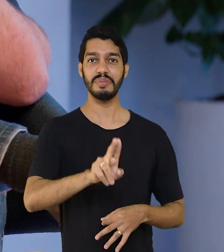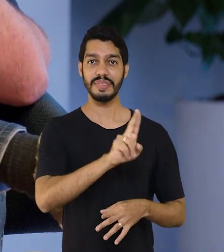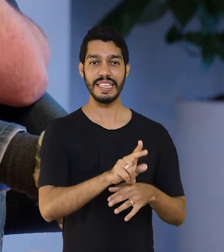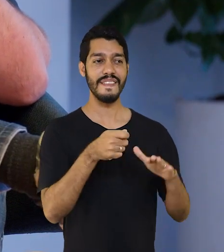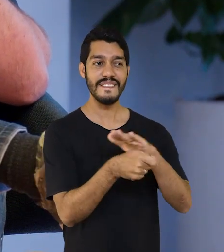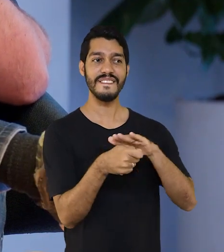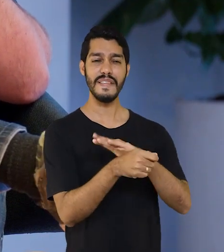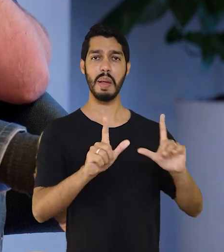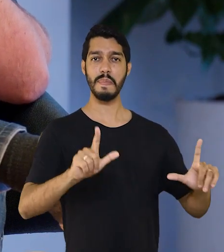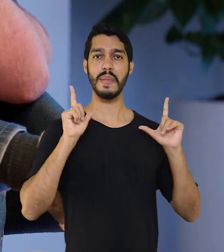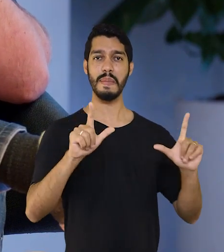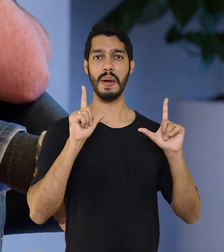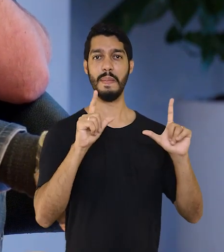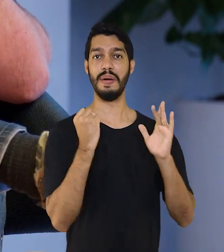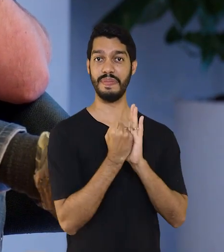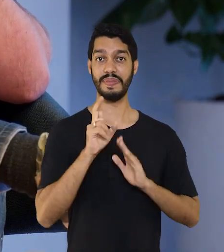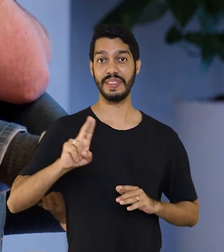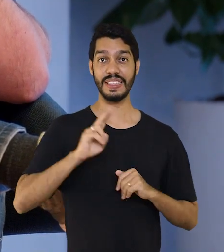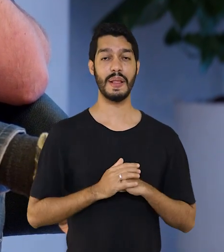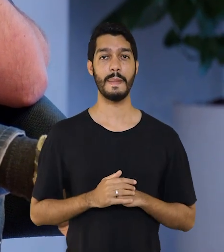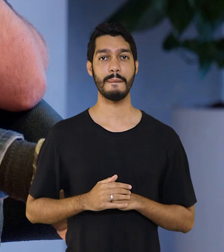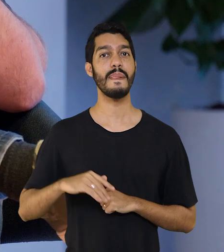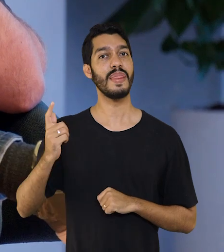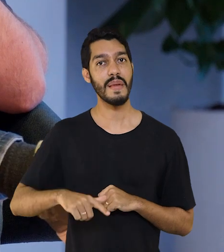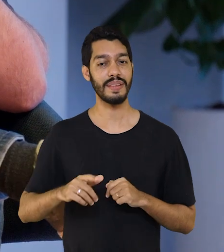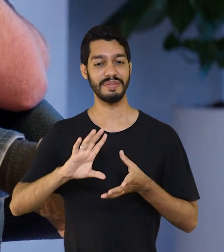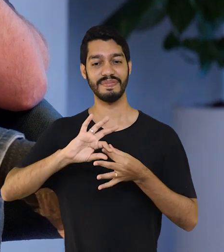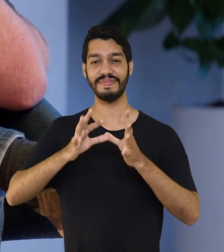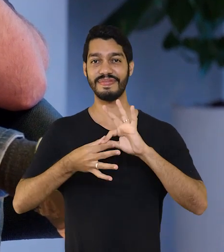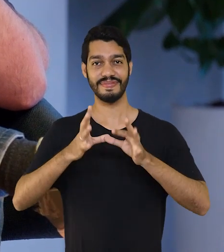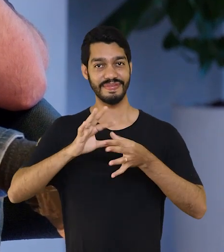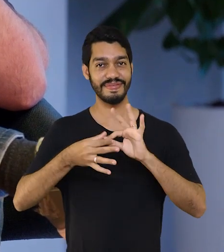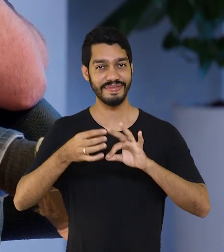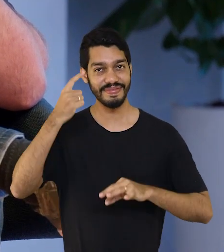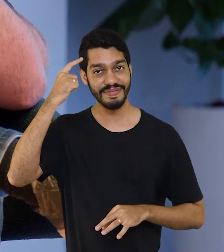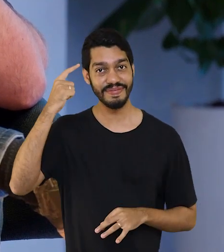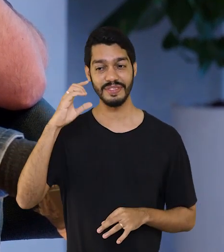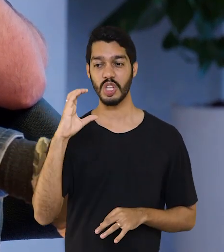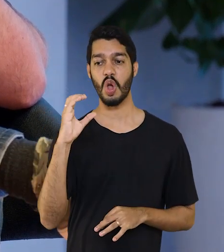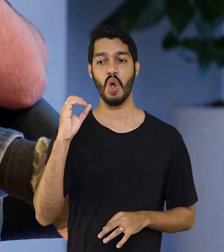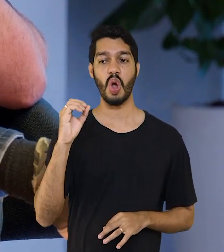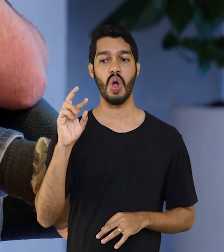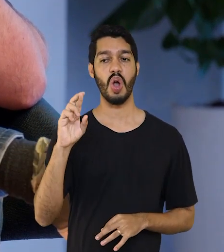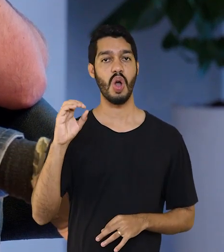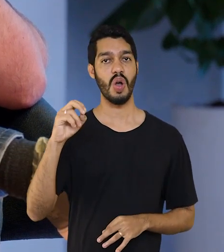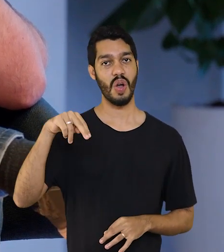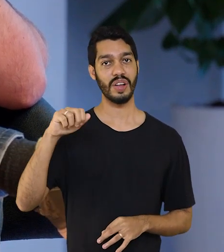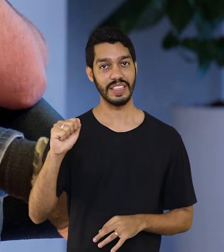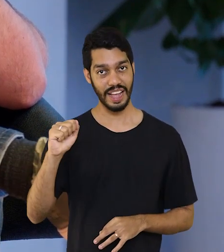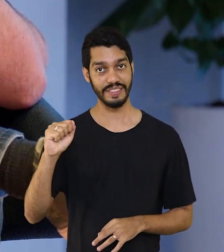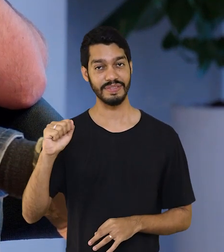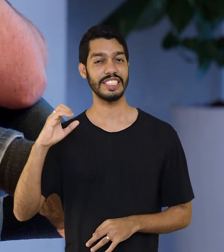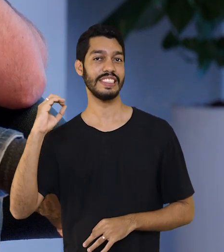Open, está bombando. Um outro exemplo, pela primeira vez na história, uma marca de cerveja entrou nas Olimpíadas. Vocês viram Corona Zero ano passado